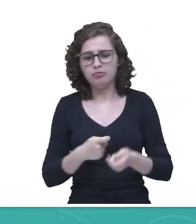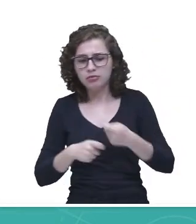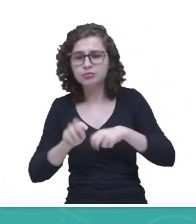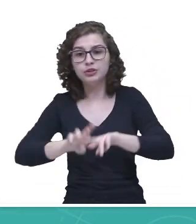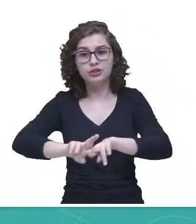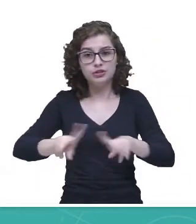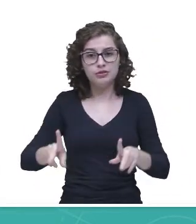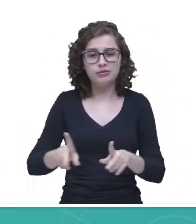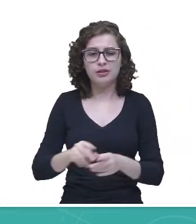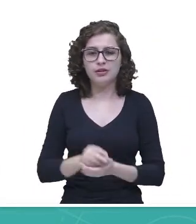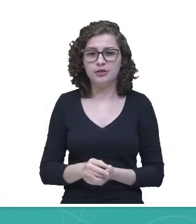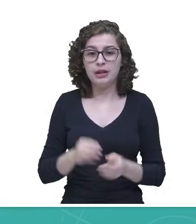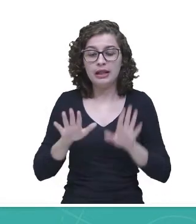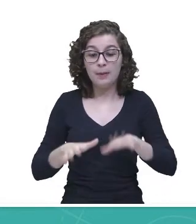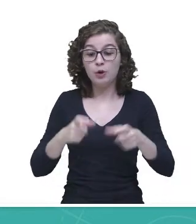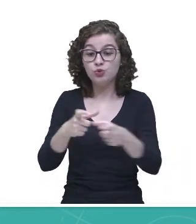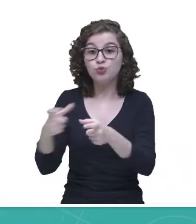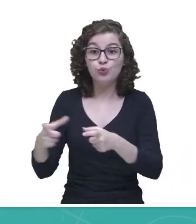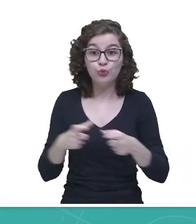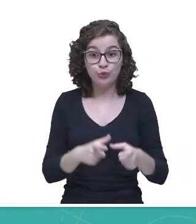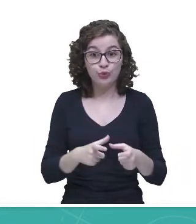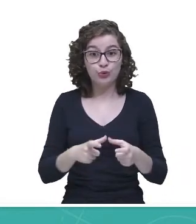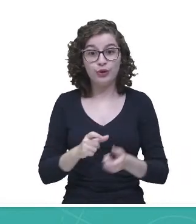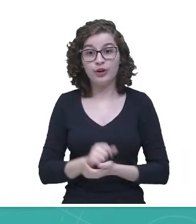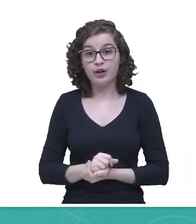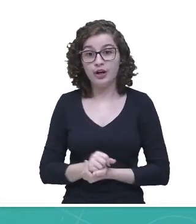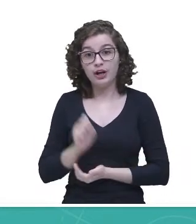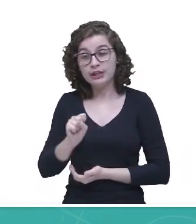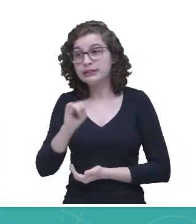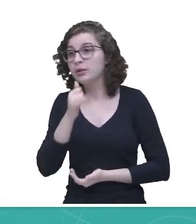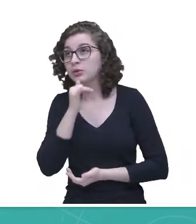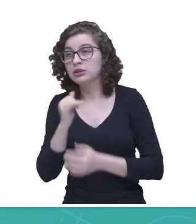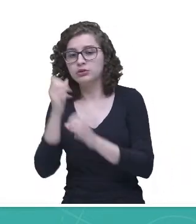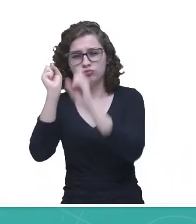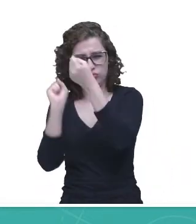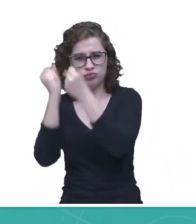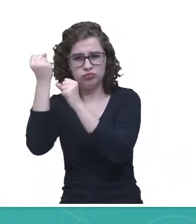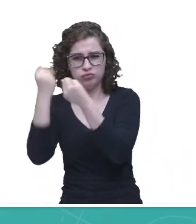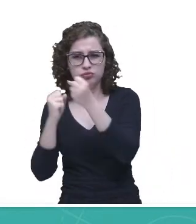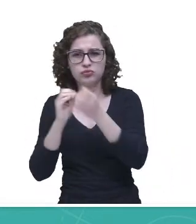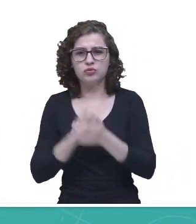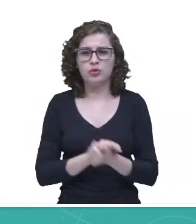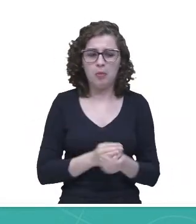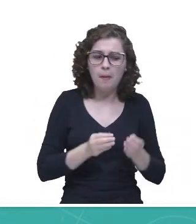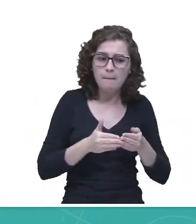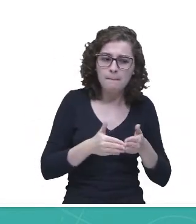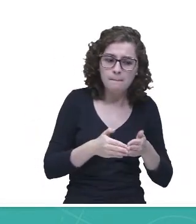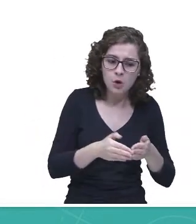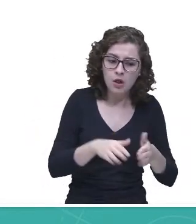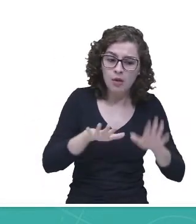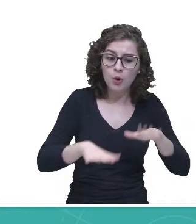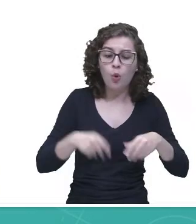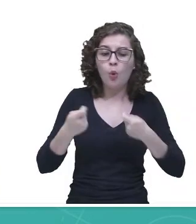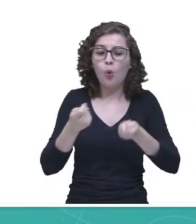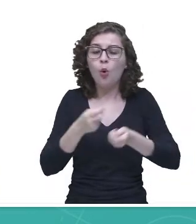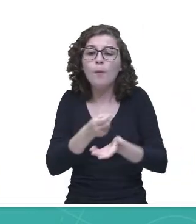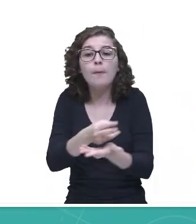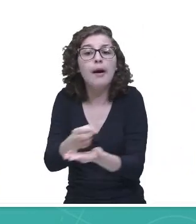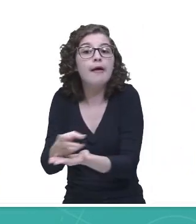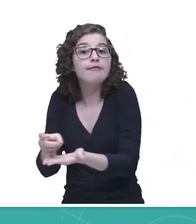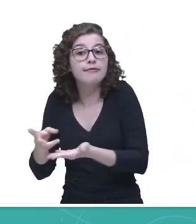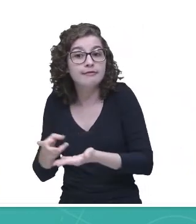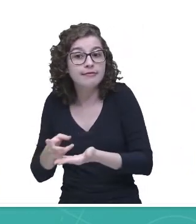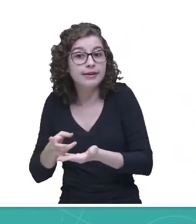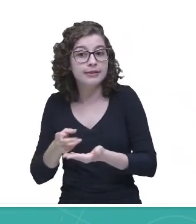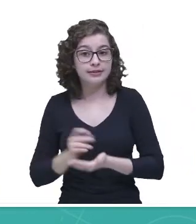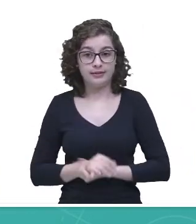estar localizada, tá? Se são atividades da indústria, se tem portos, qual é o tipo de comércio ali